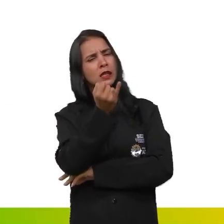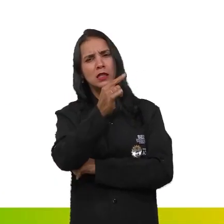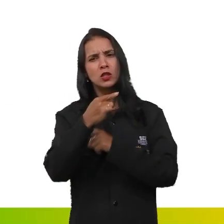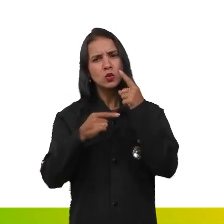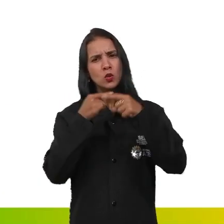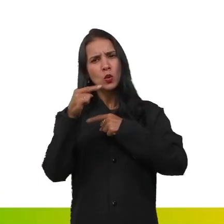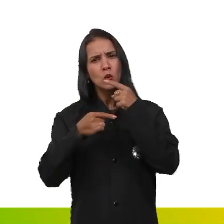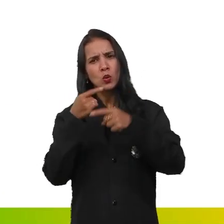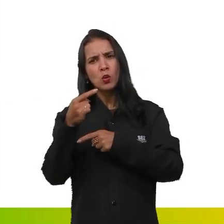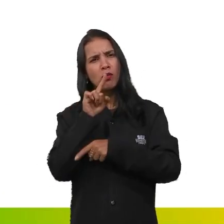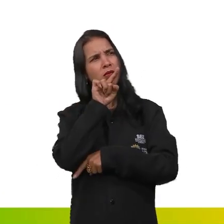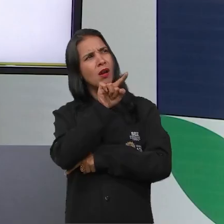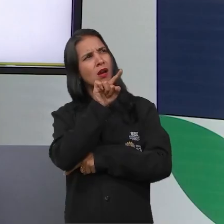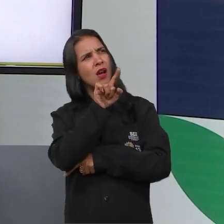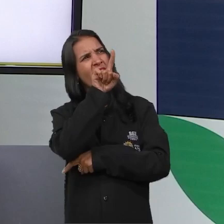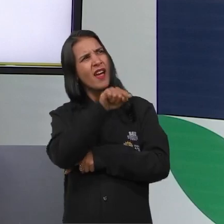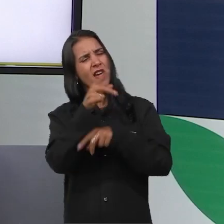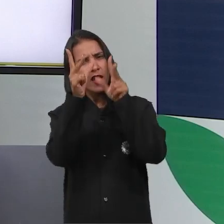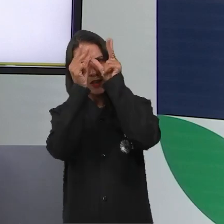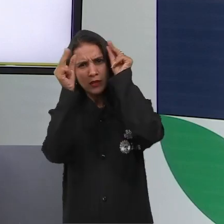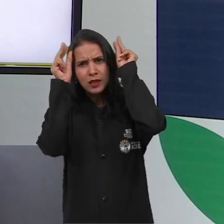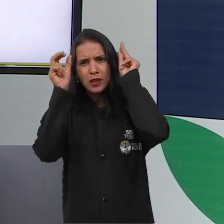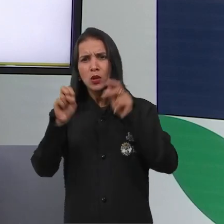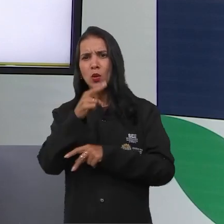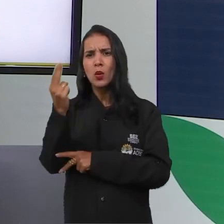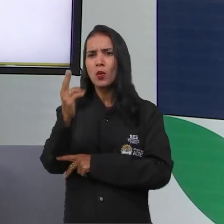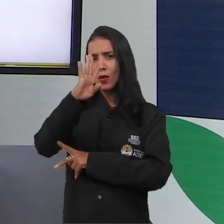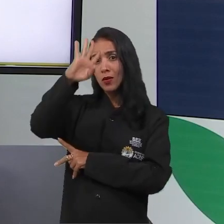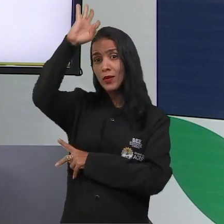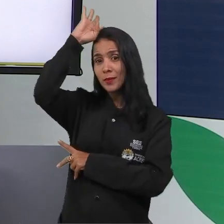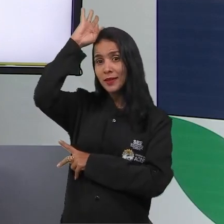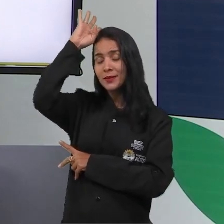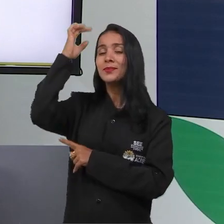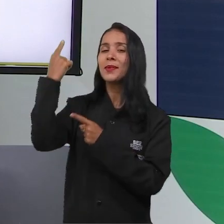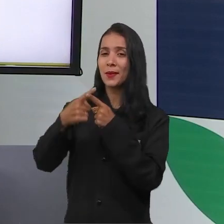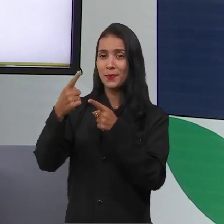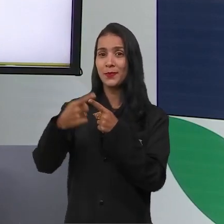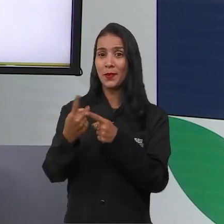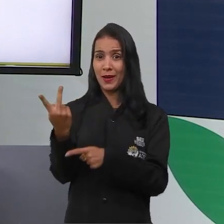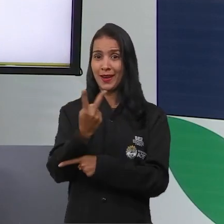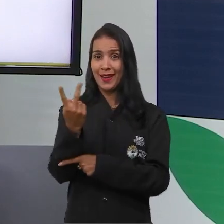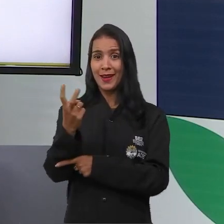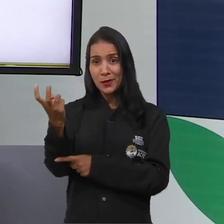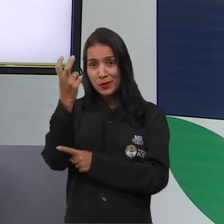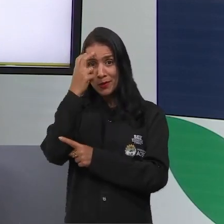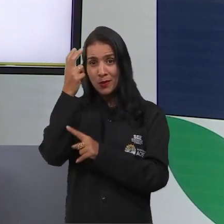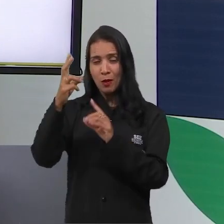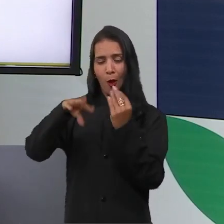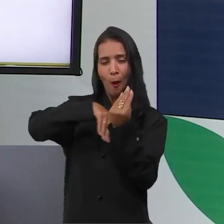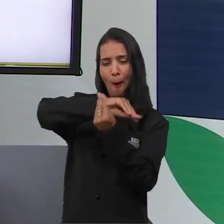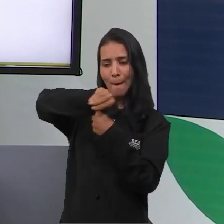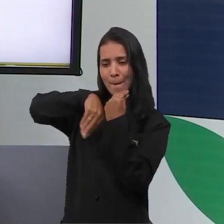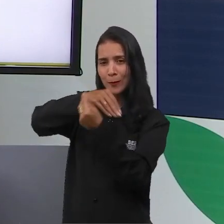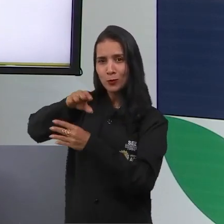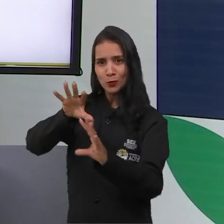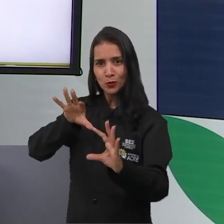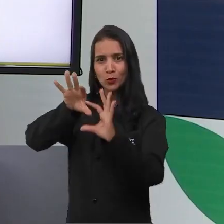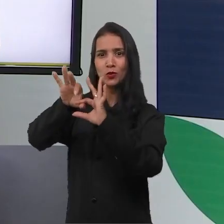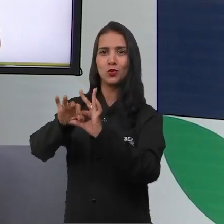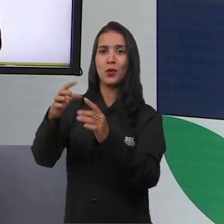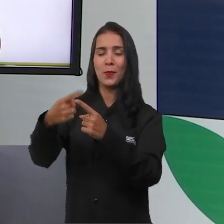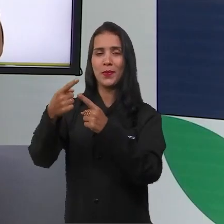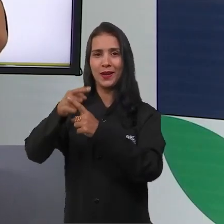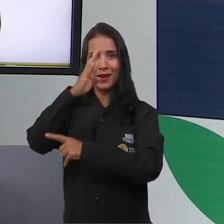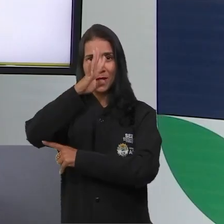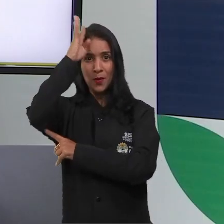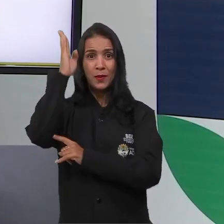fica pensando, isso é grego, isso é romano? Porque as culturas se fundem, se unem. A cultura romana se apropria de